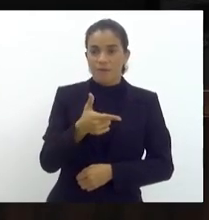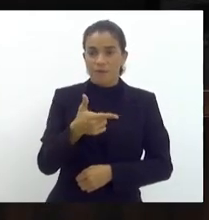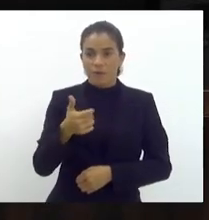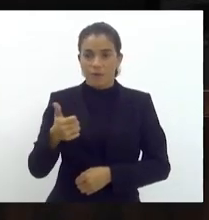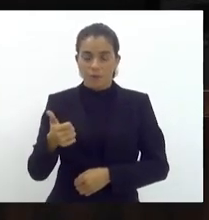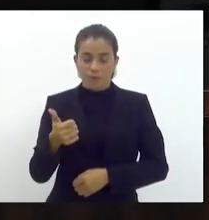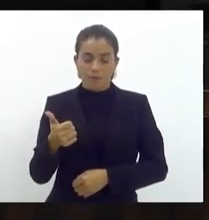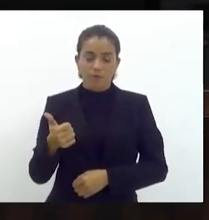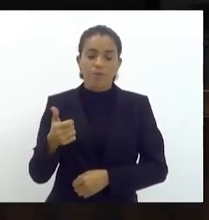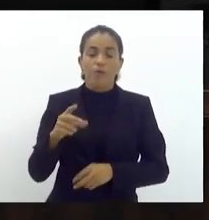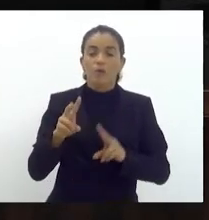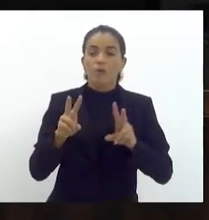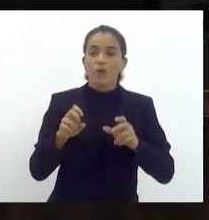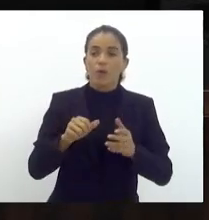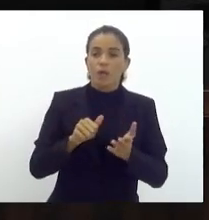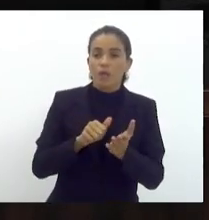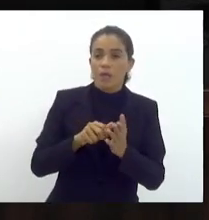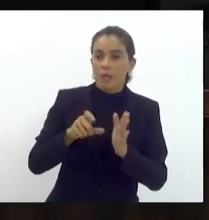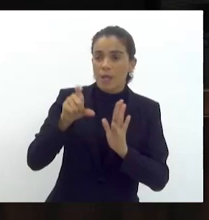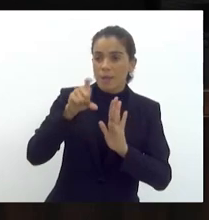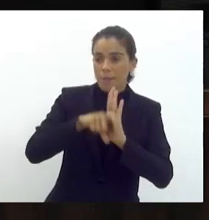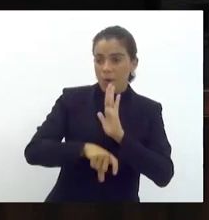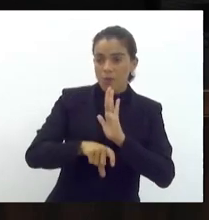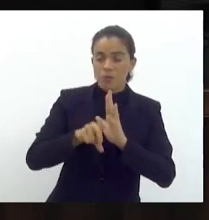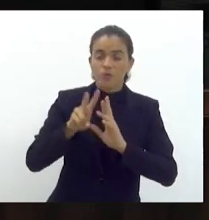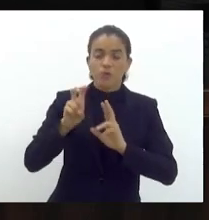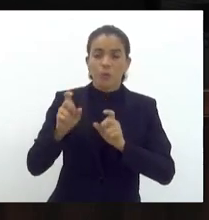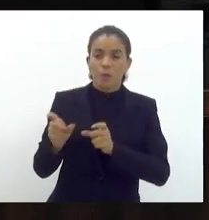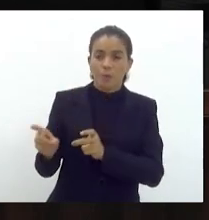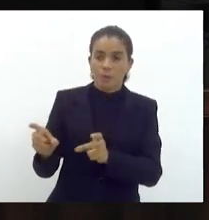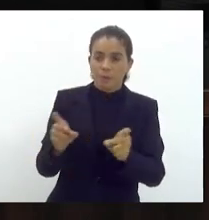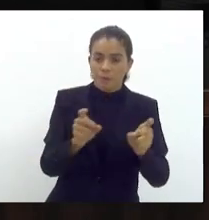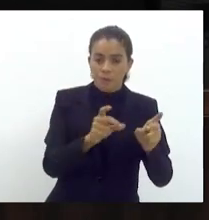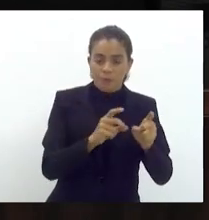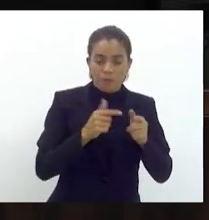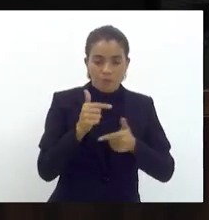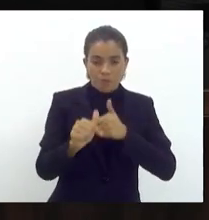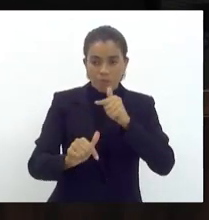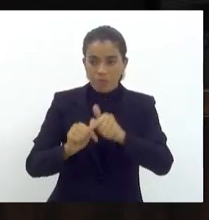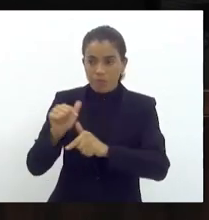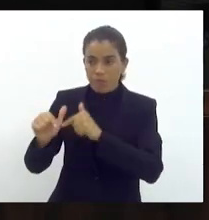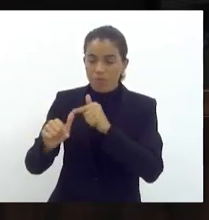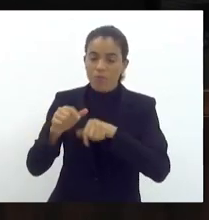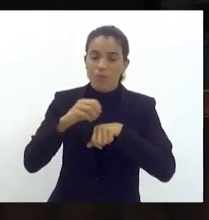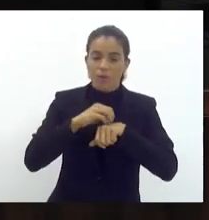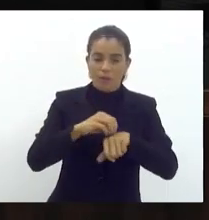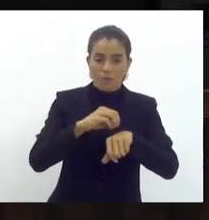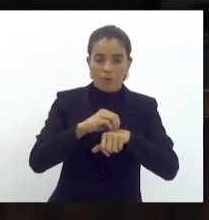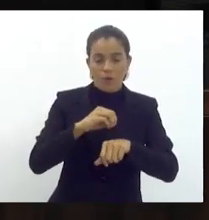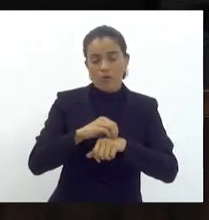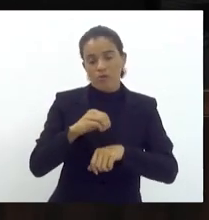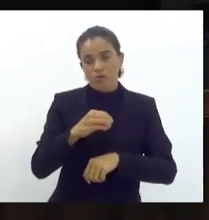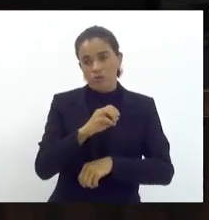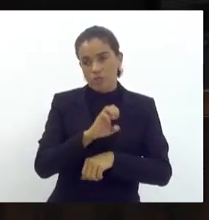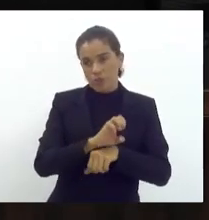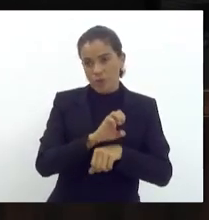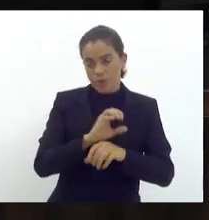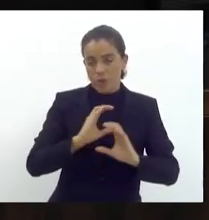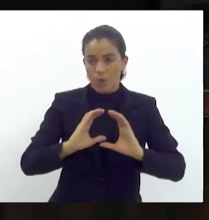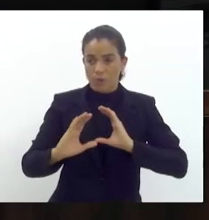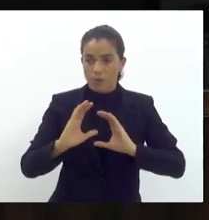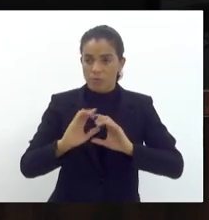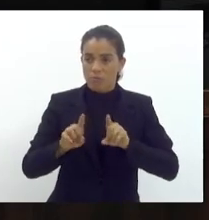de imposto sobre circulação de mercadorias e prestação de serviços transporte Estadual de comunicação e ICMS